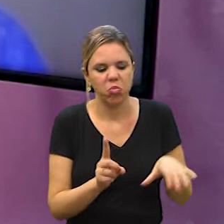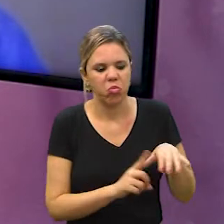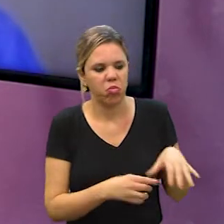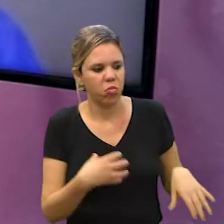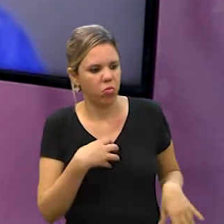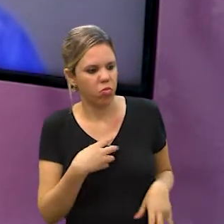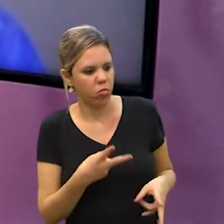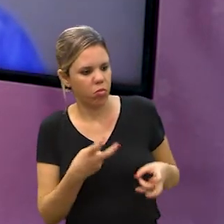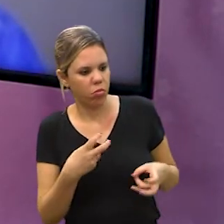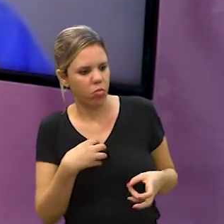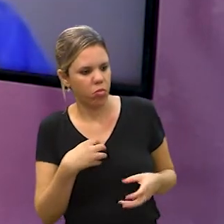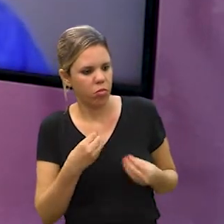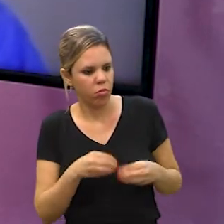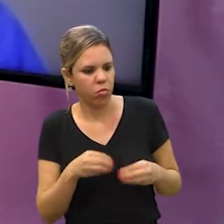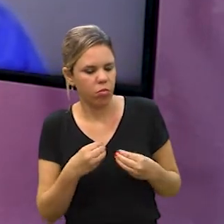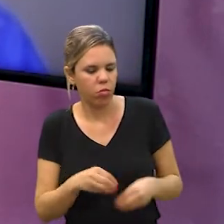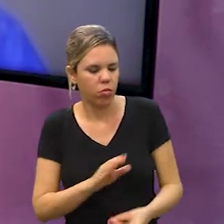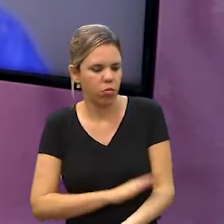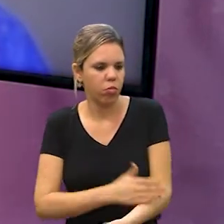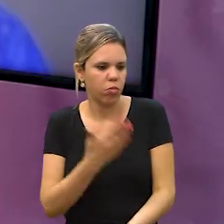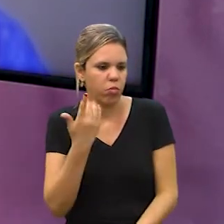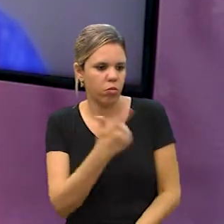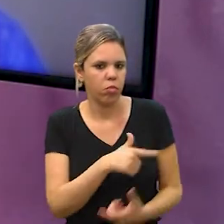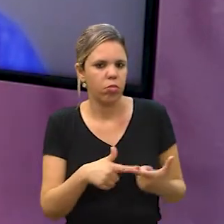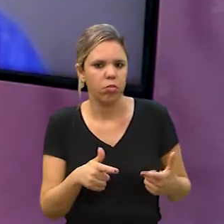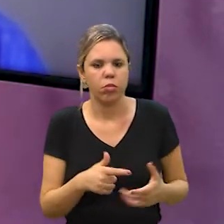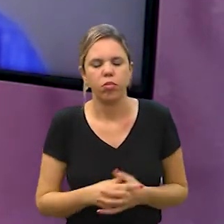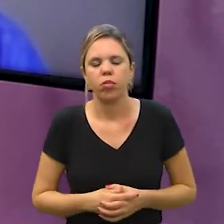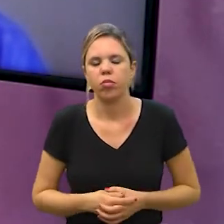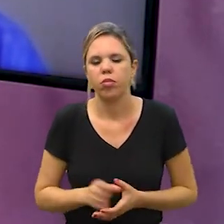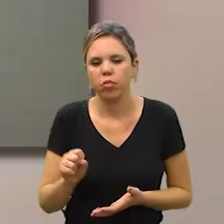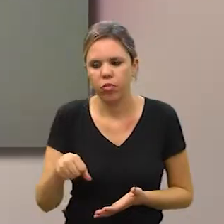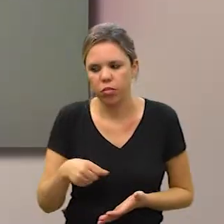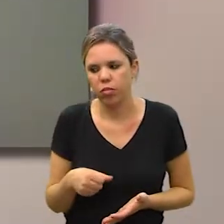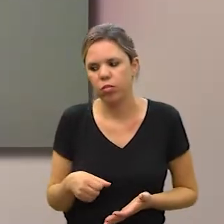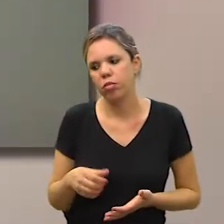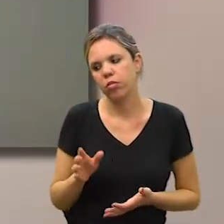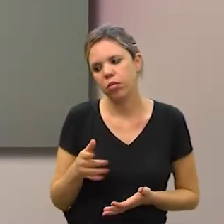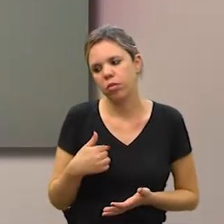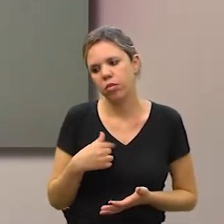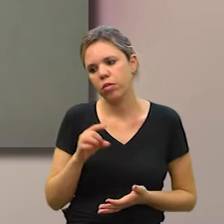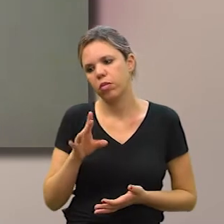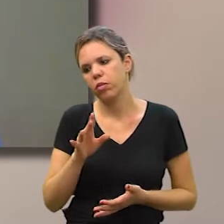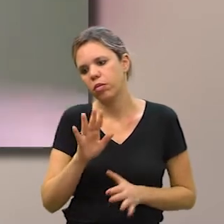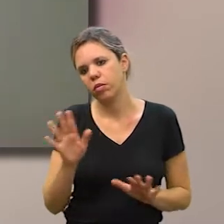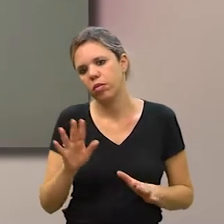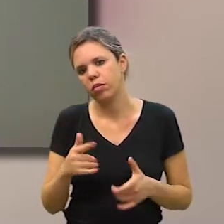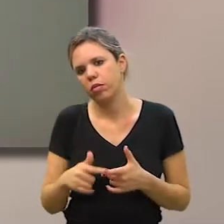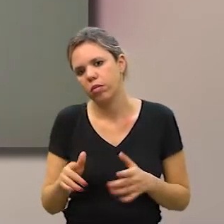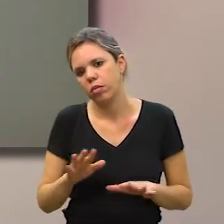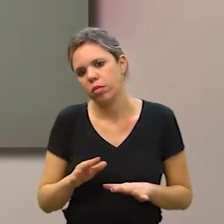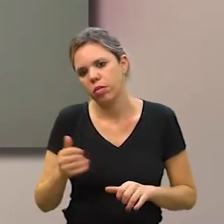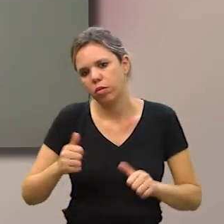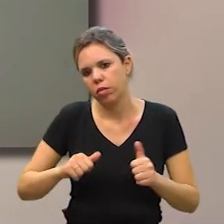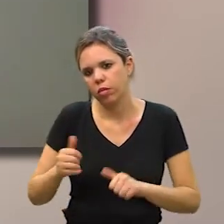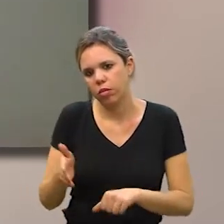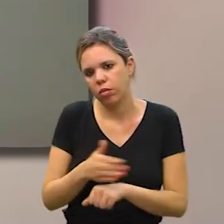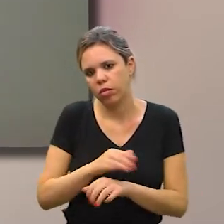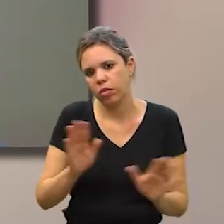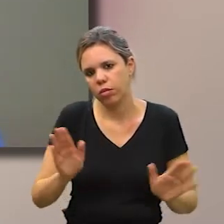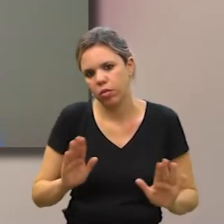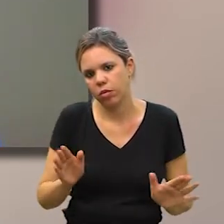no consultório afetados aí com outros órgãos é não só o fato de não diagnosticar